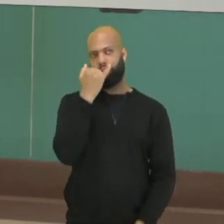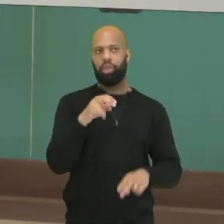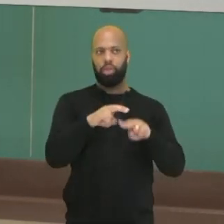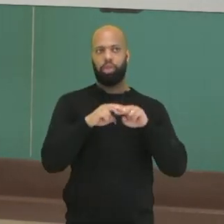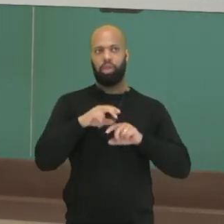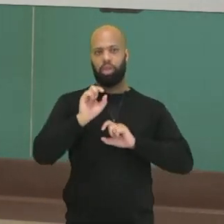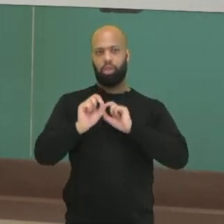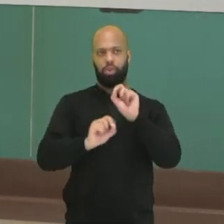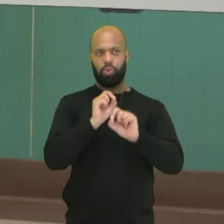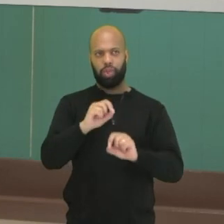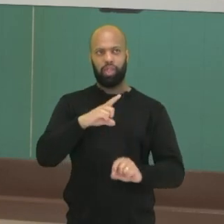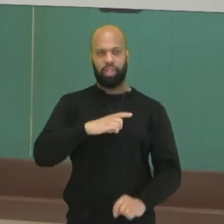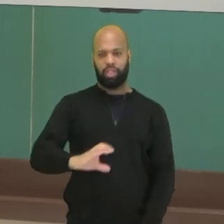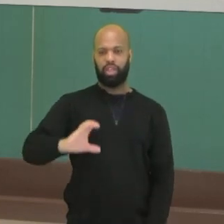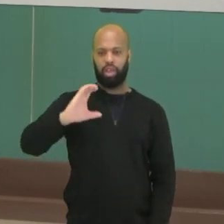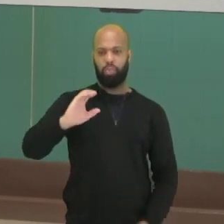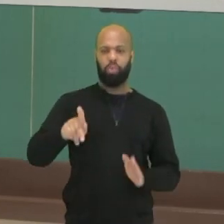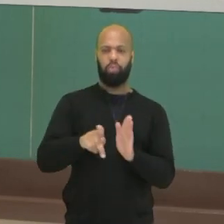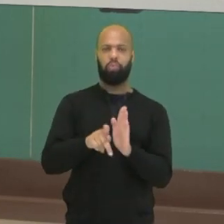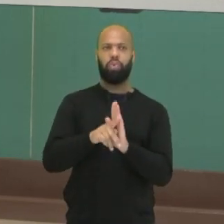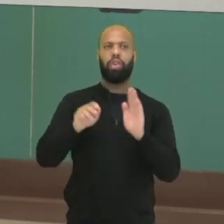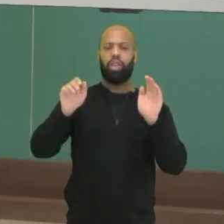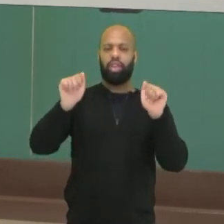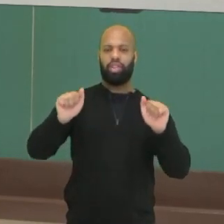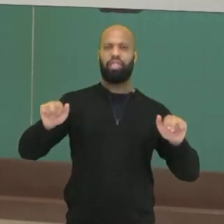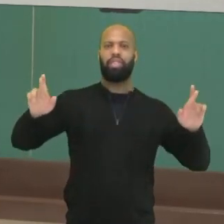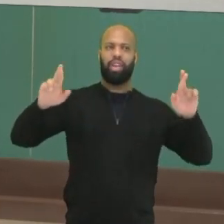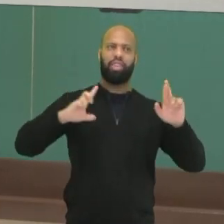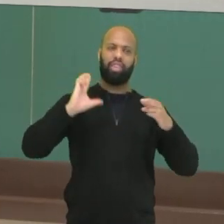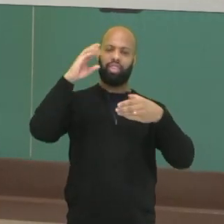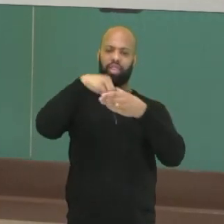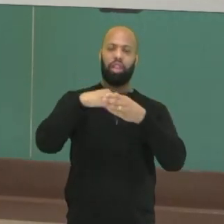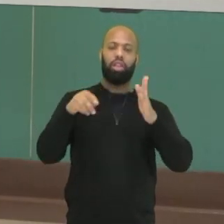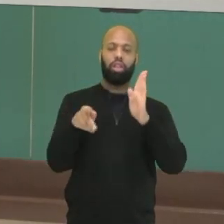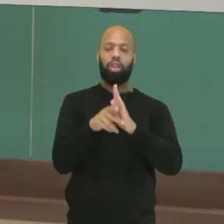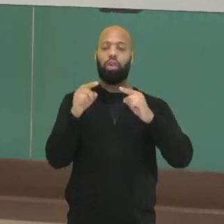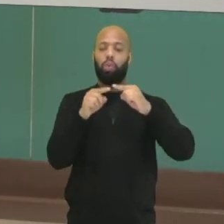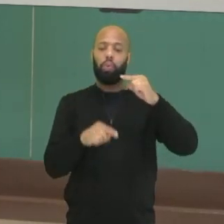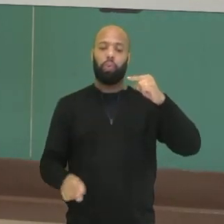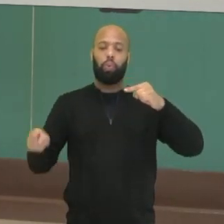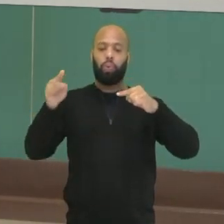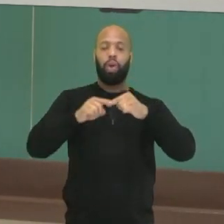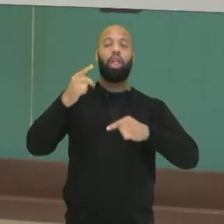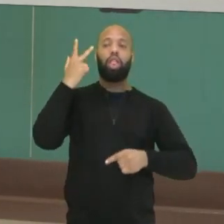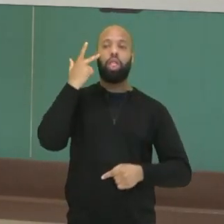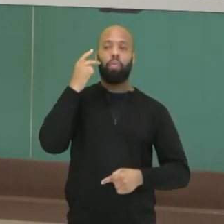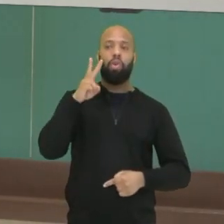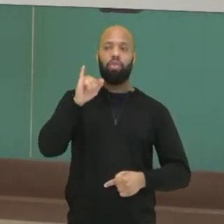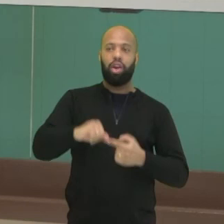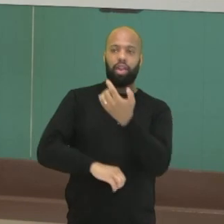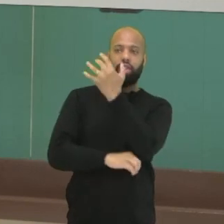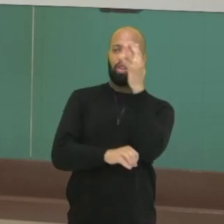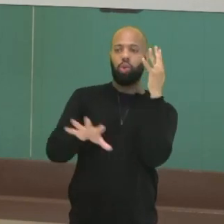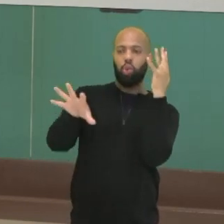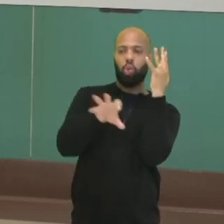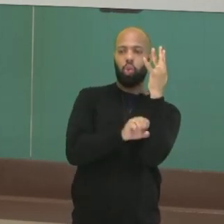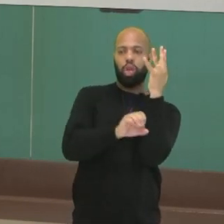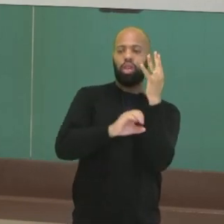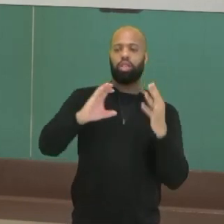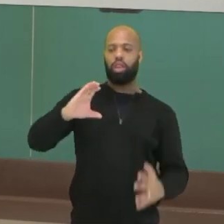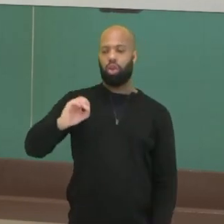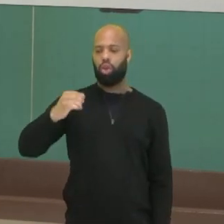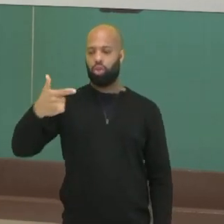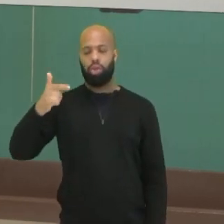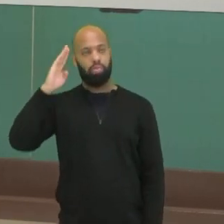por causa disso. Então, esse carbono na atmosfera, ele tem dentro de um ciclo normal que ser absorvido, né? Justamente,